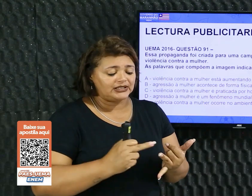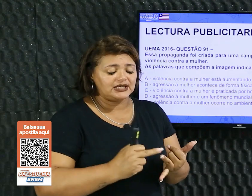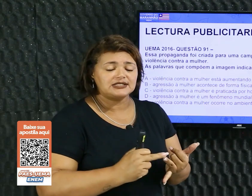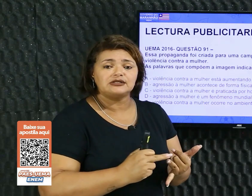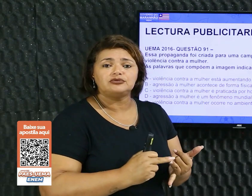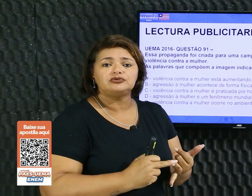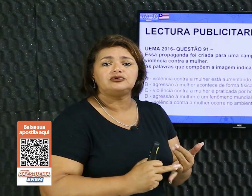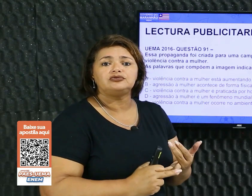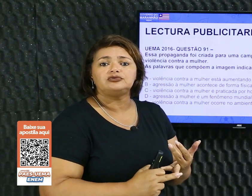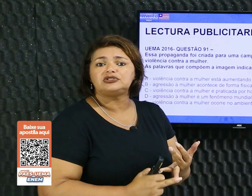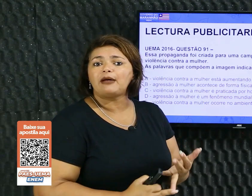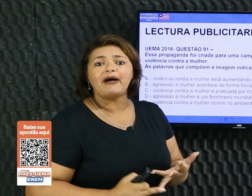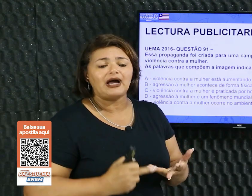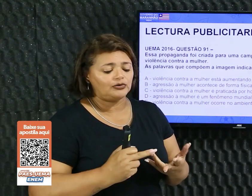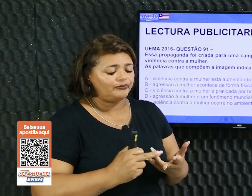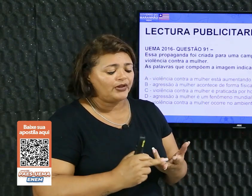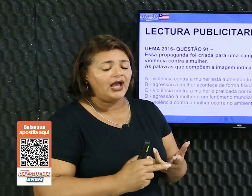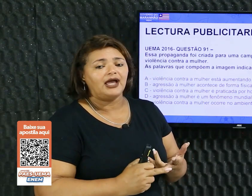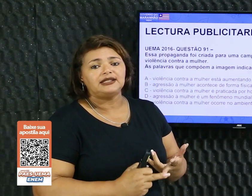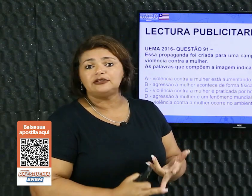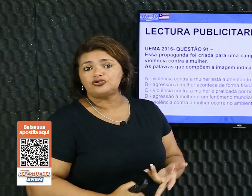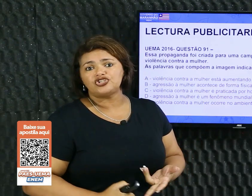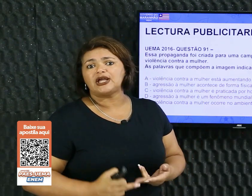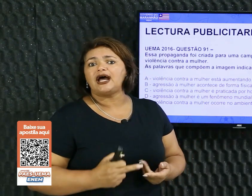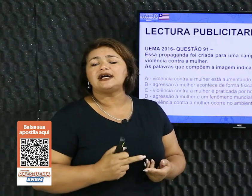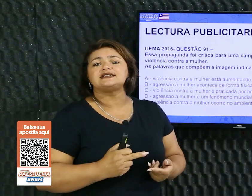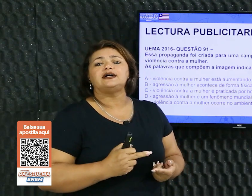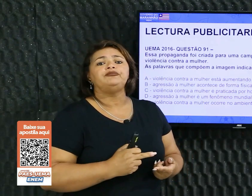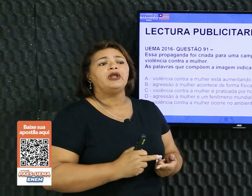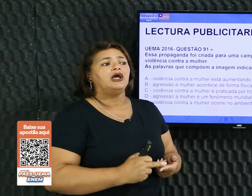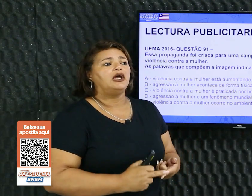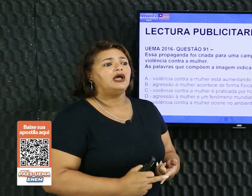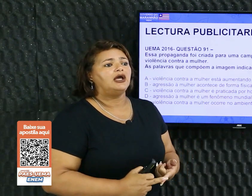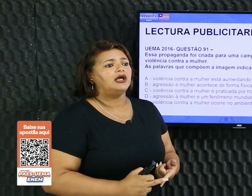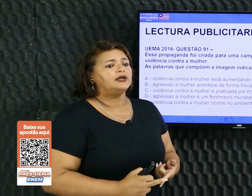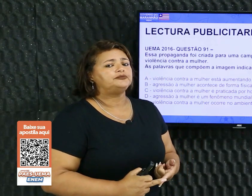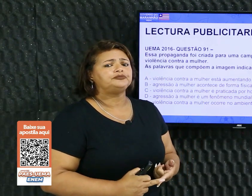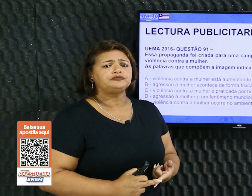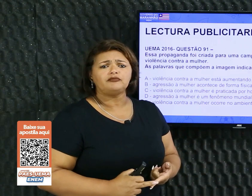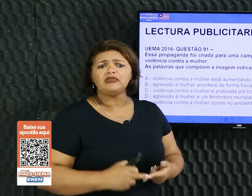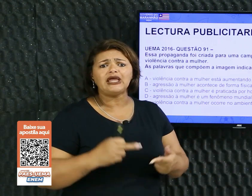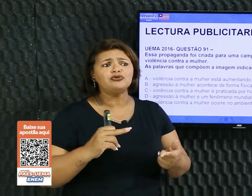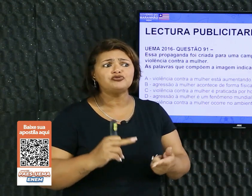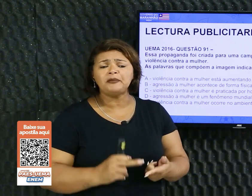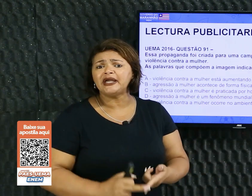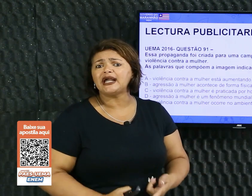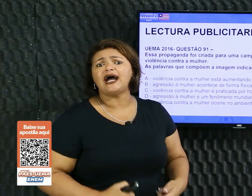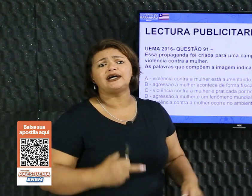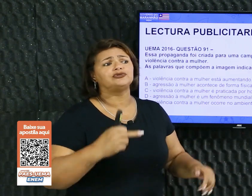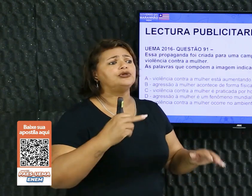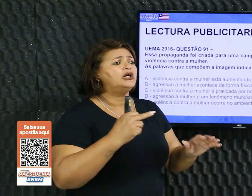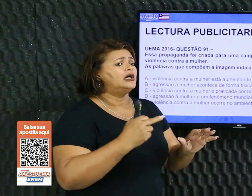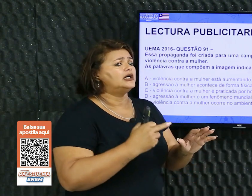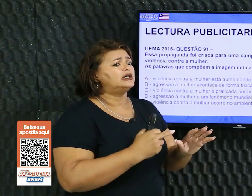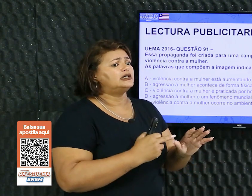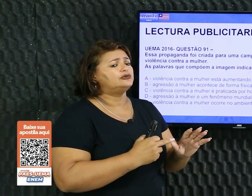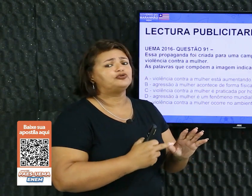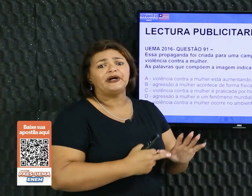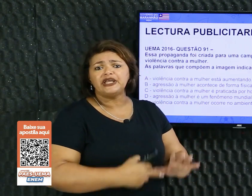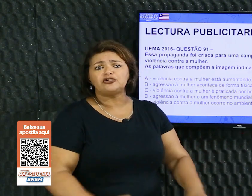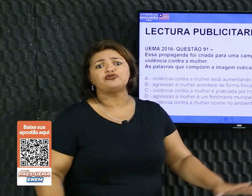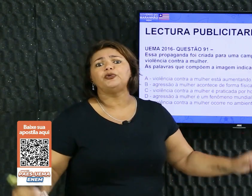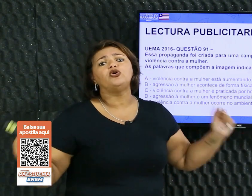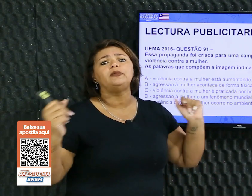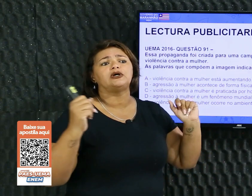rua, no trabalho, dentro de casa, no supermercado,